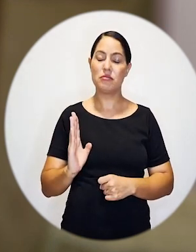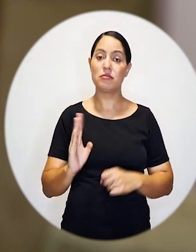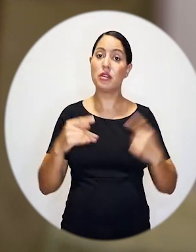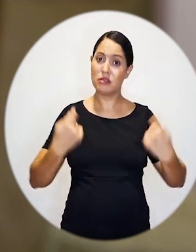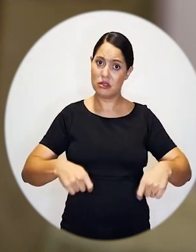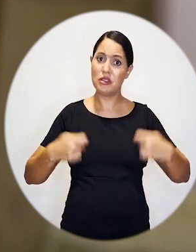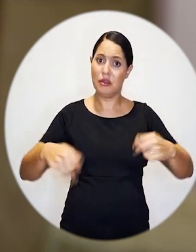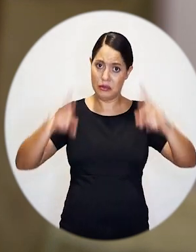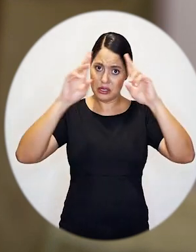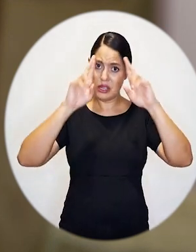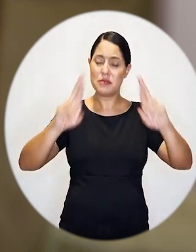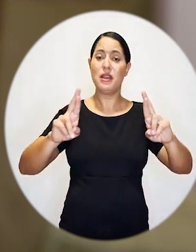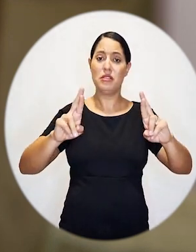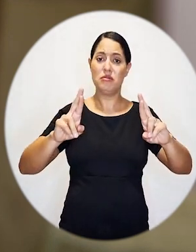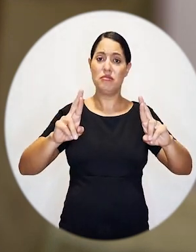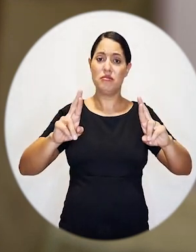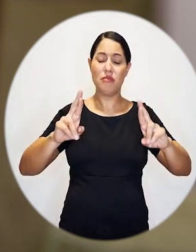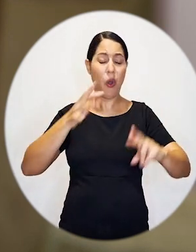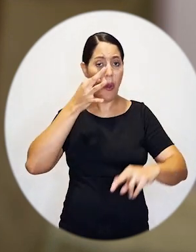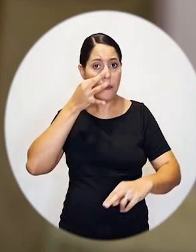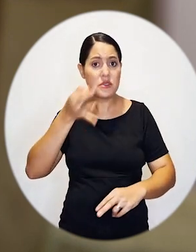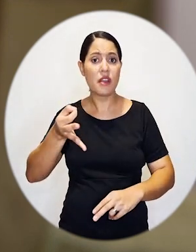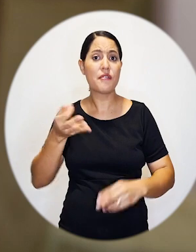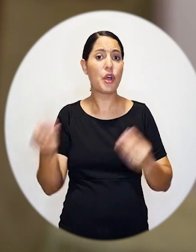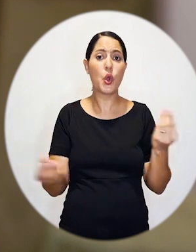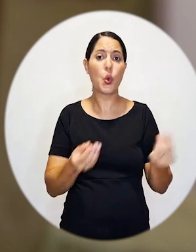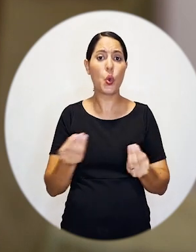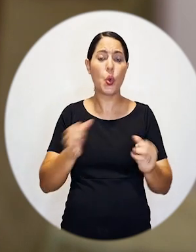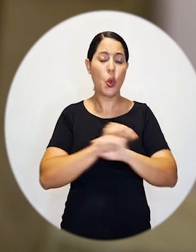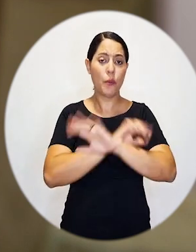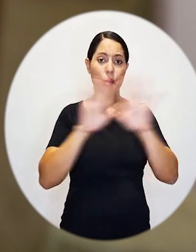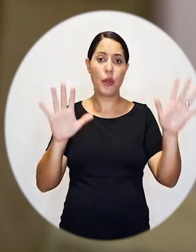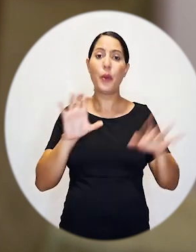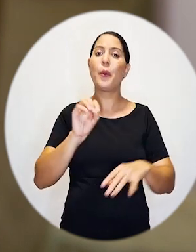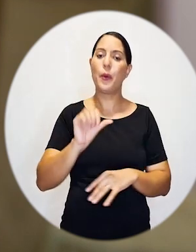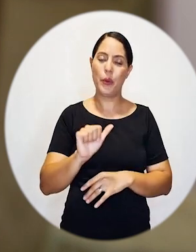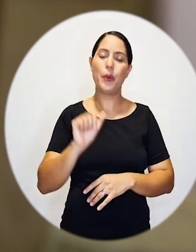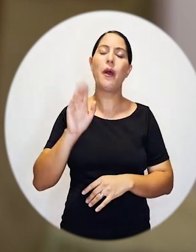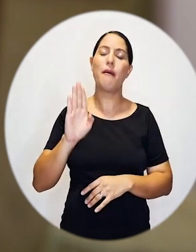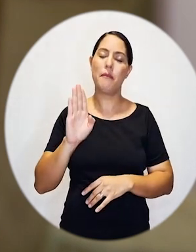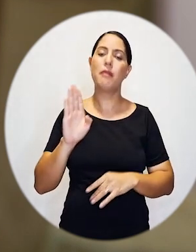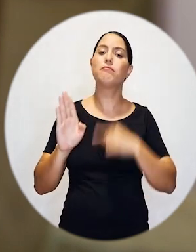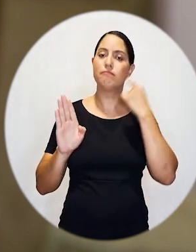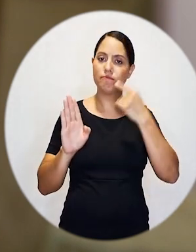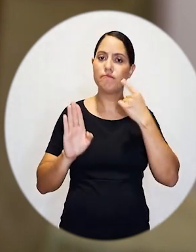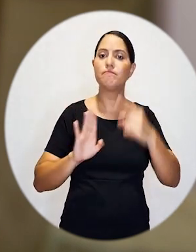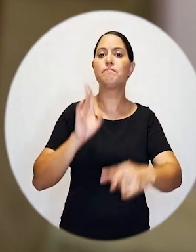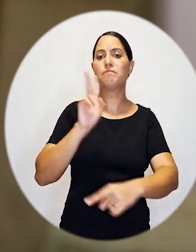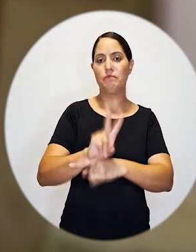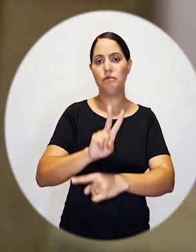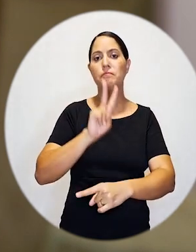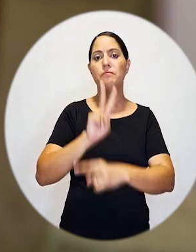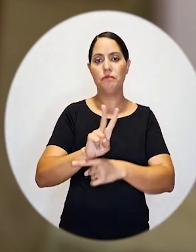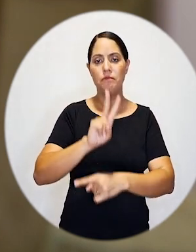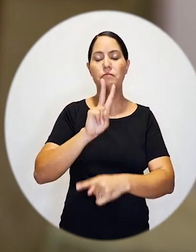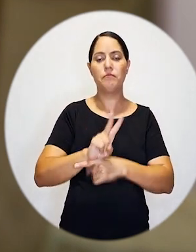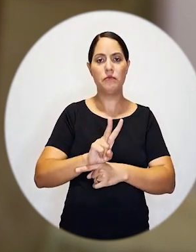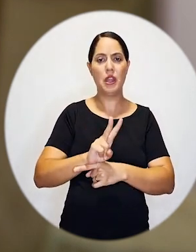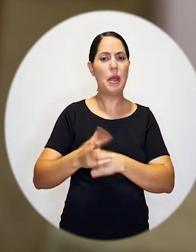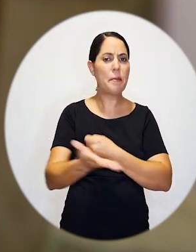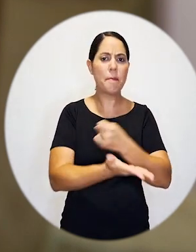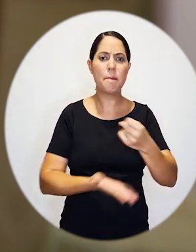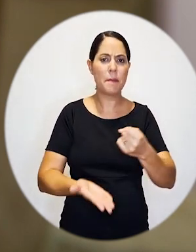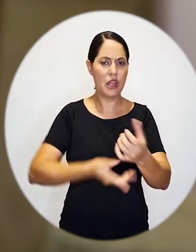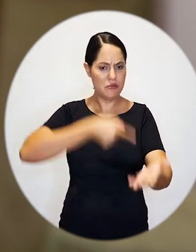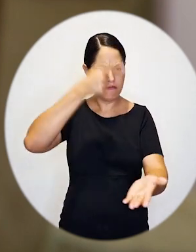nosso país, sejam respeitados e sejam observados. A OAB é uma entidade que cuida da advocacia,